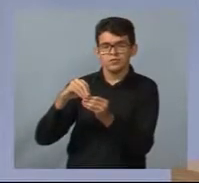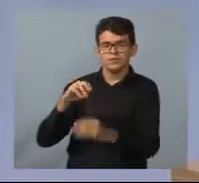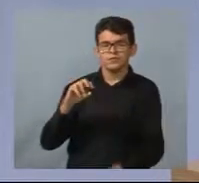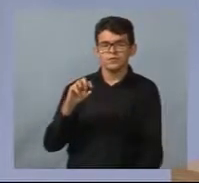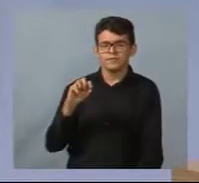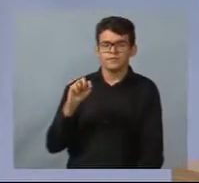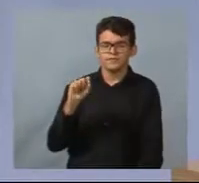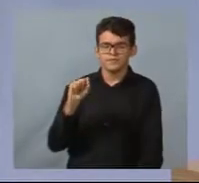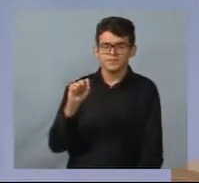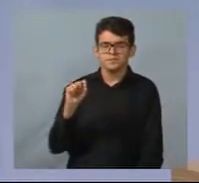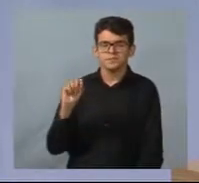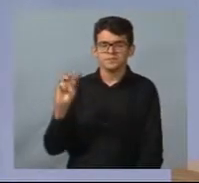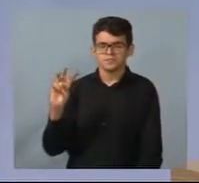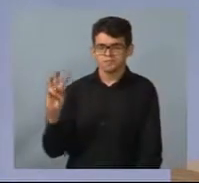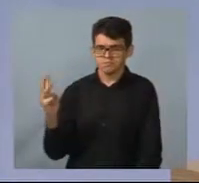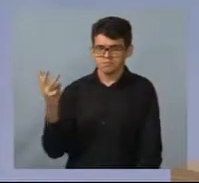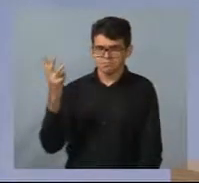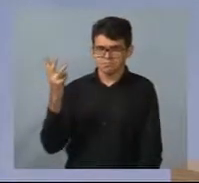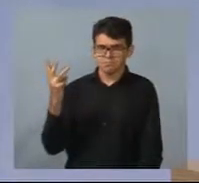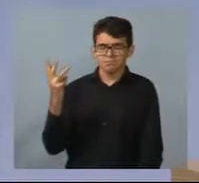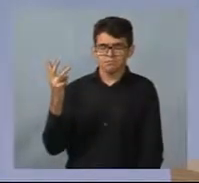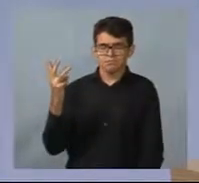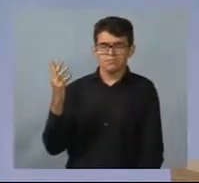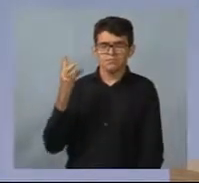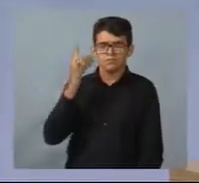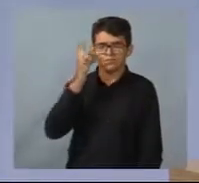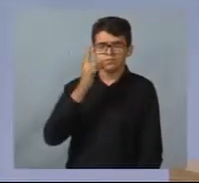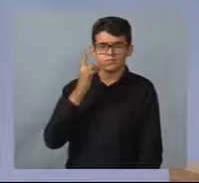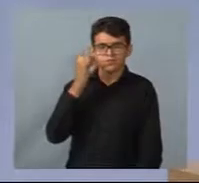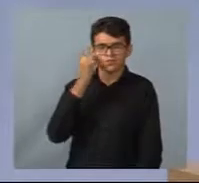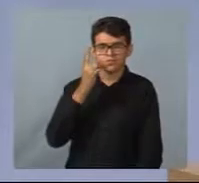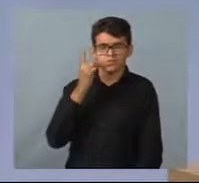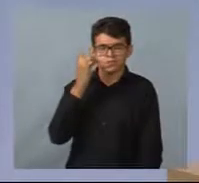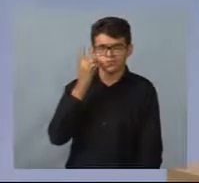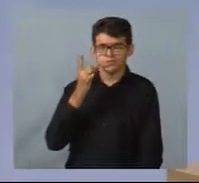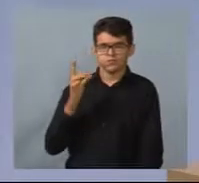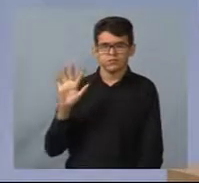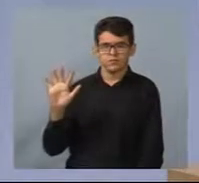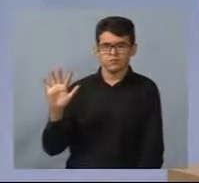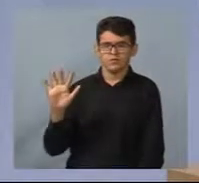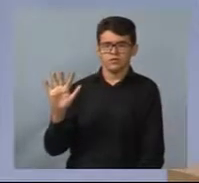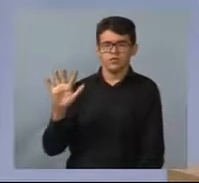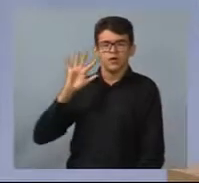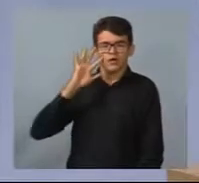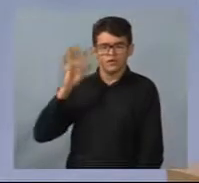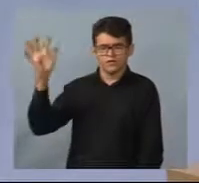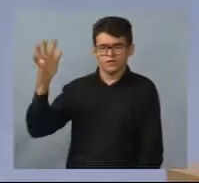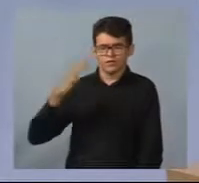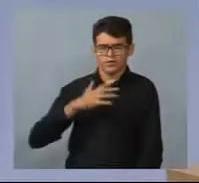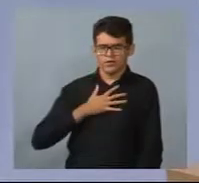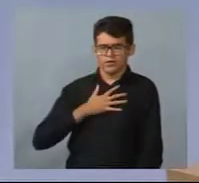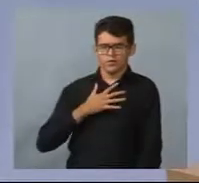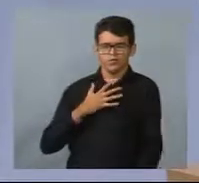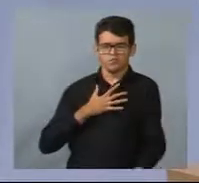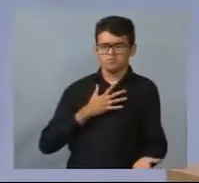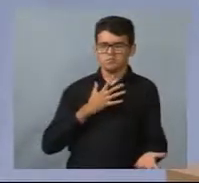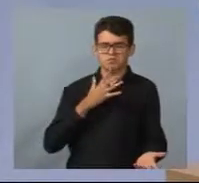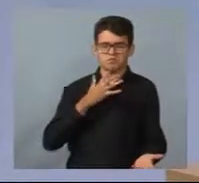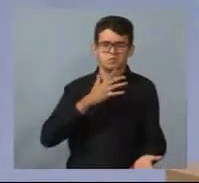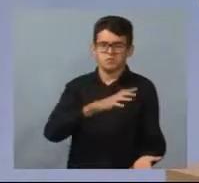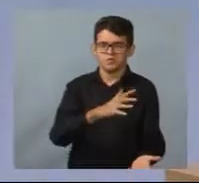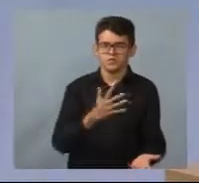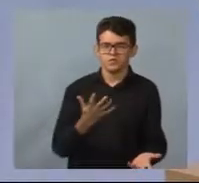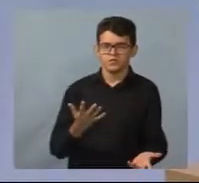foram publicados, comentados e tal. Mas eu não vou entrar nessa seara complicada que é o direito. Eu, aliás,